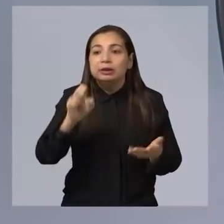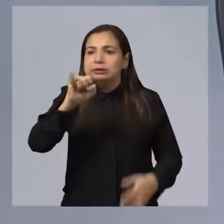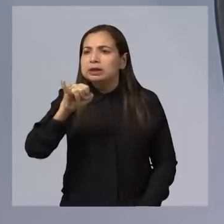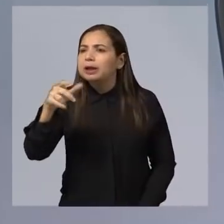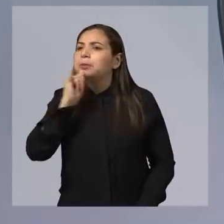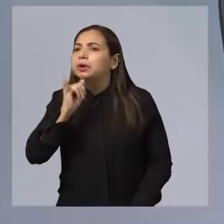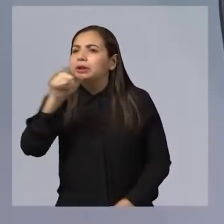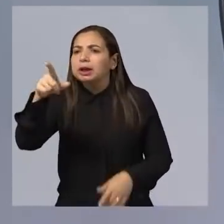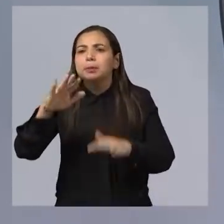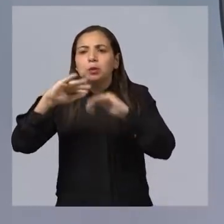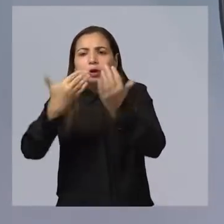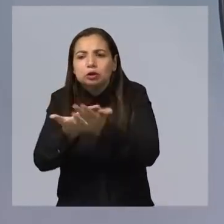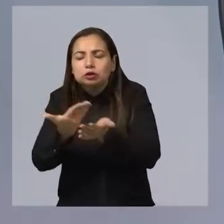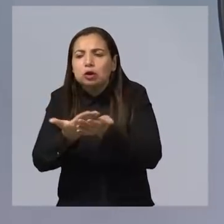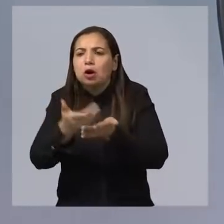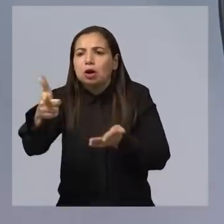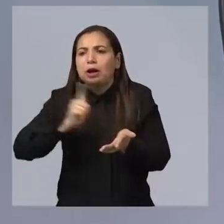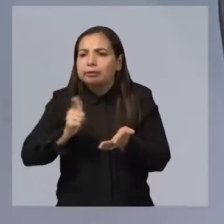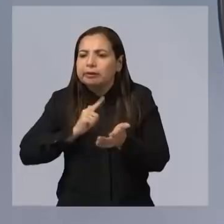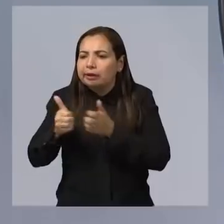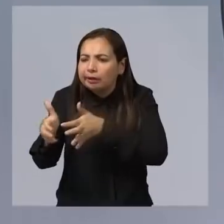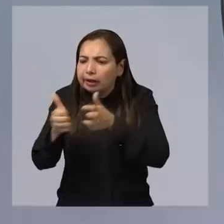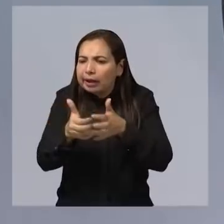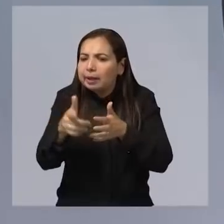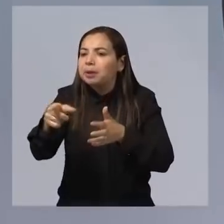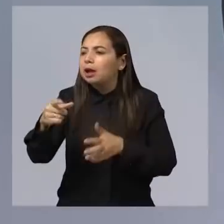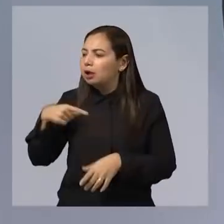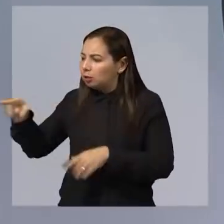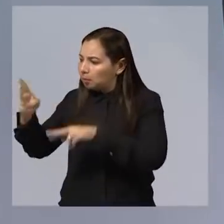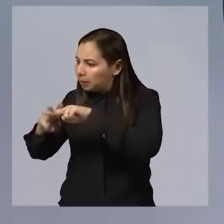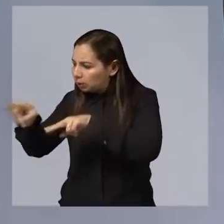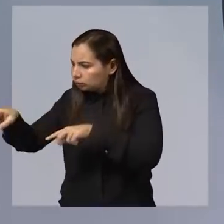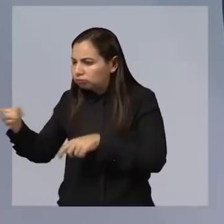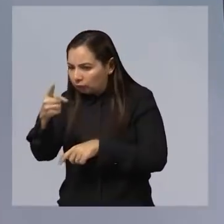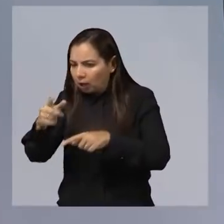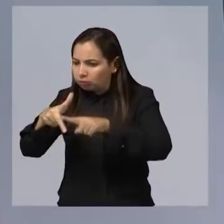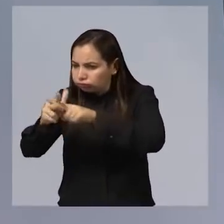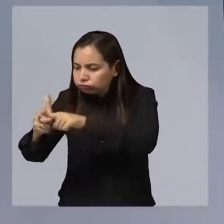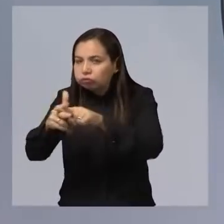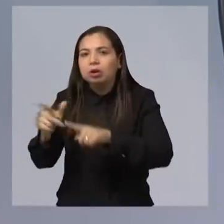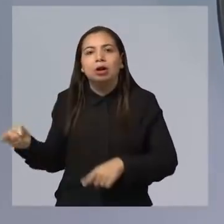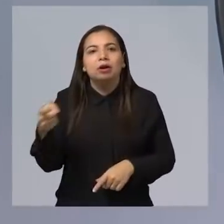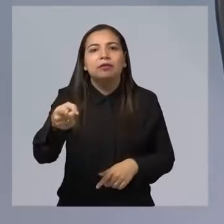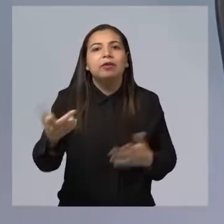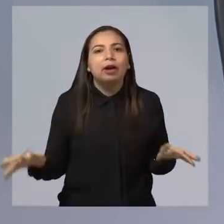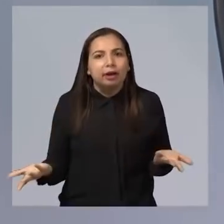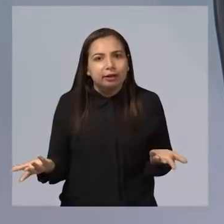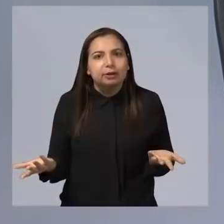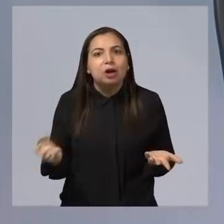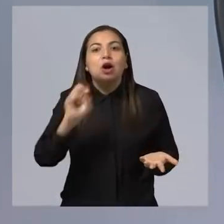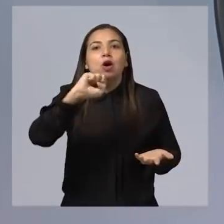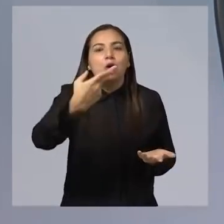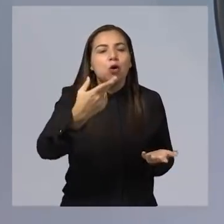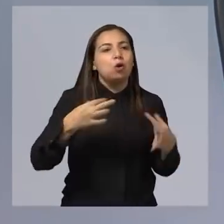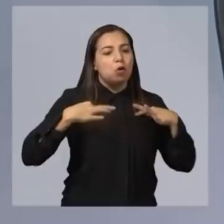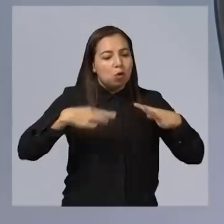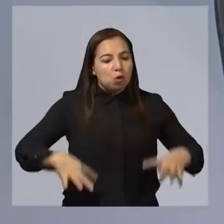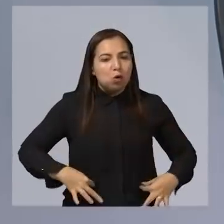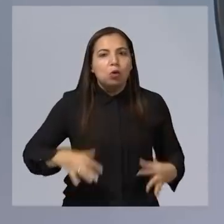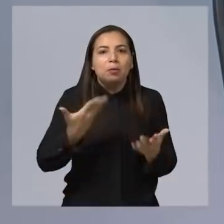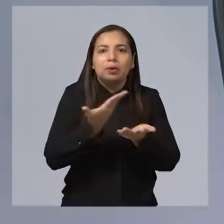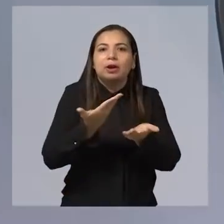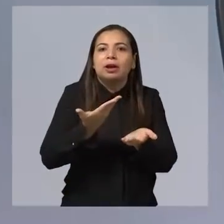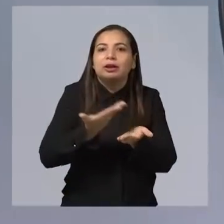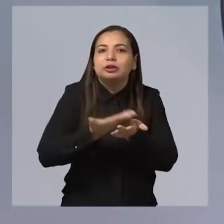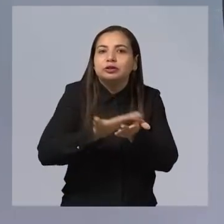poder fazer isso. Imagina todos os uniformes de hospital, de escola, ser costurado dentro da unidade prisional. E dá para